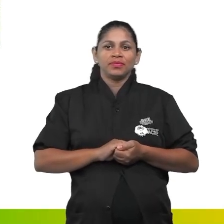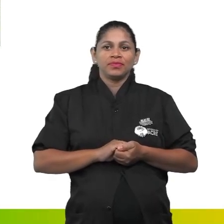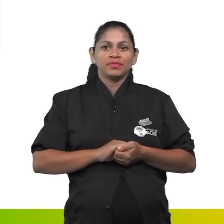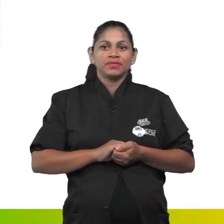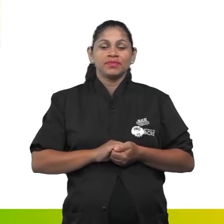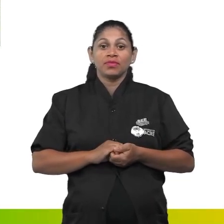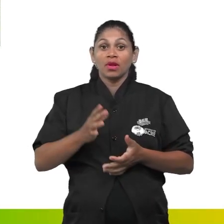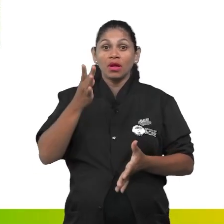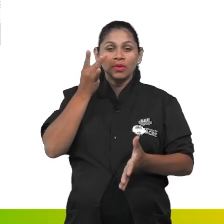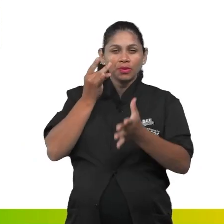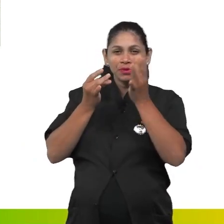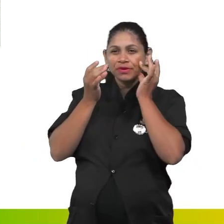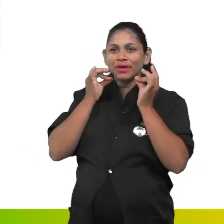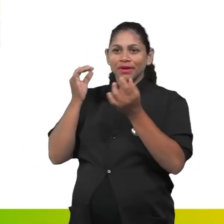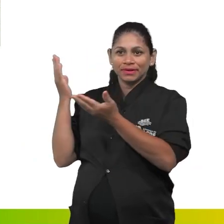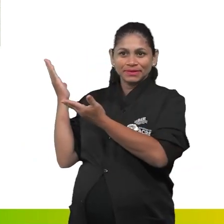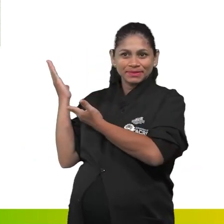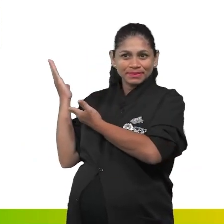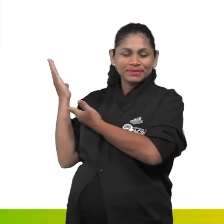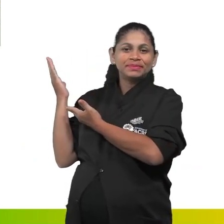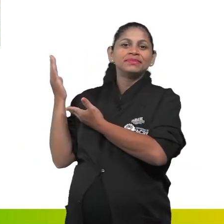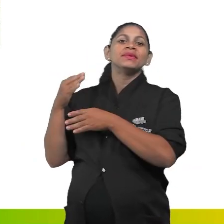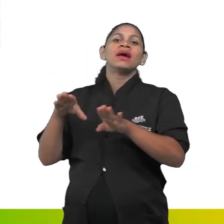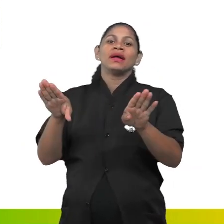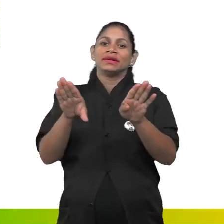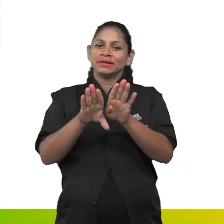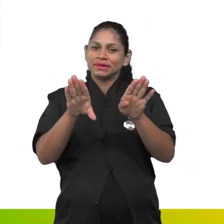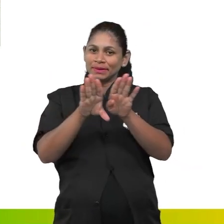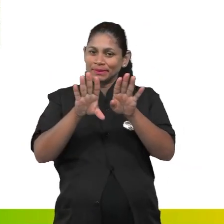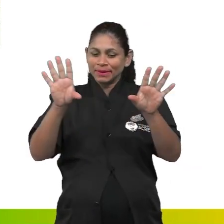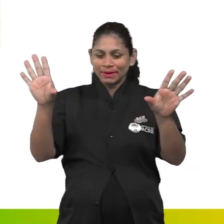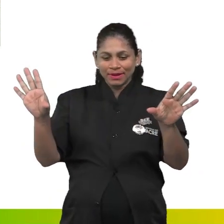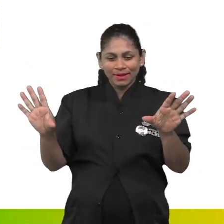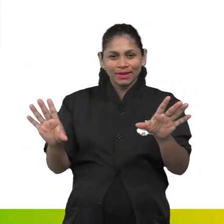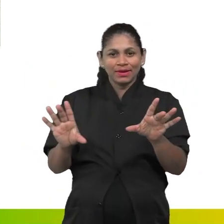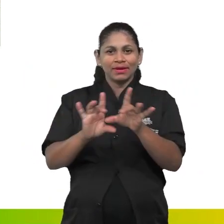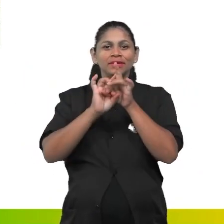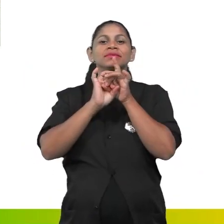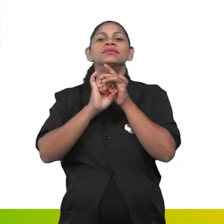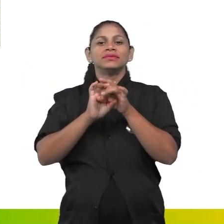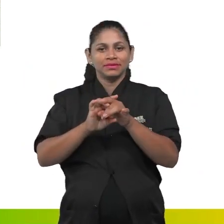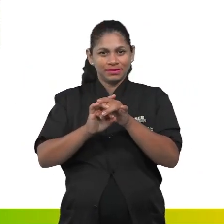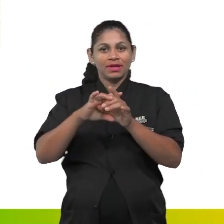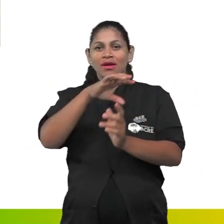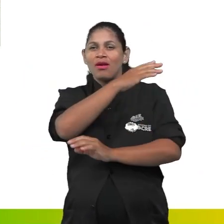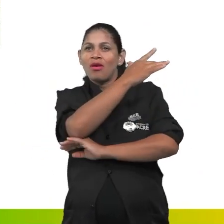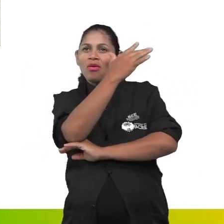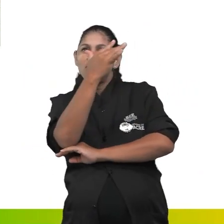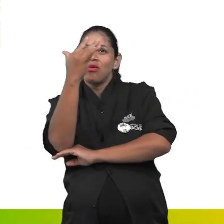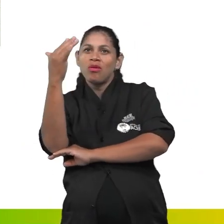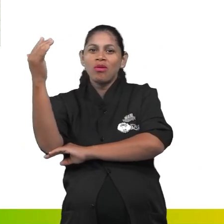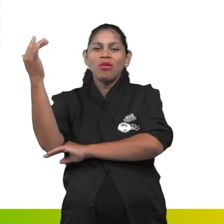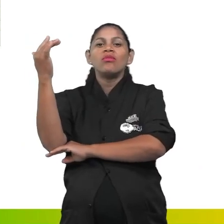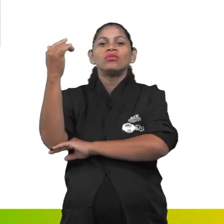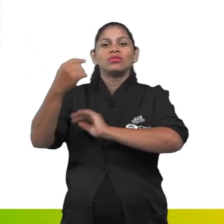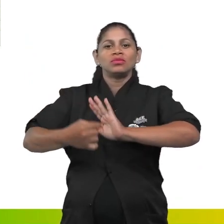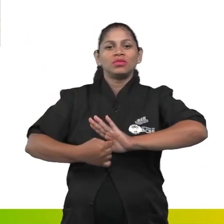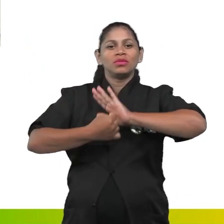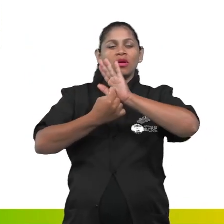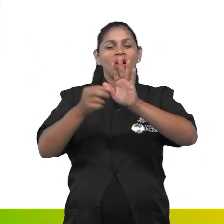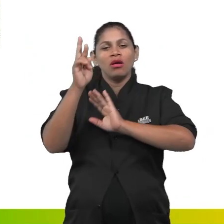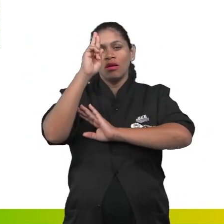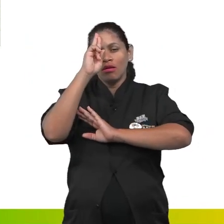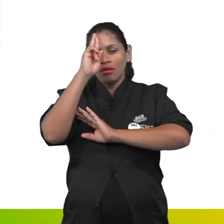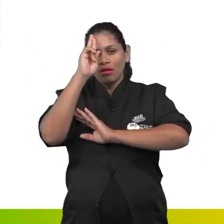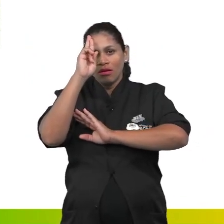No teatro, gente, também dialoga com o meio ambiente ao representar histórias que envolvem a preservação